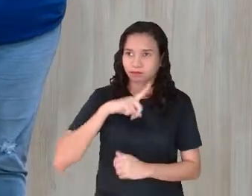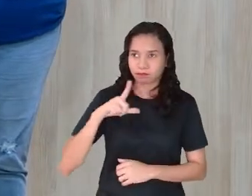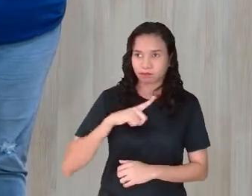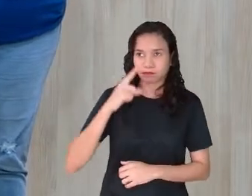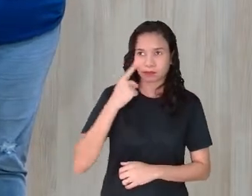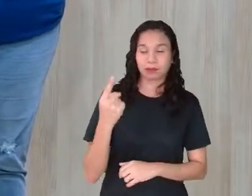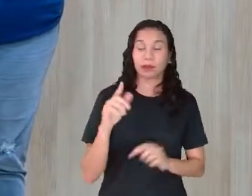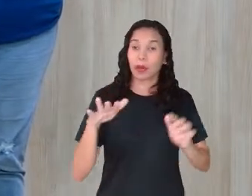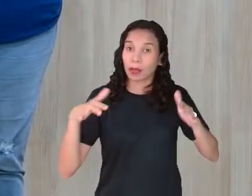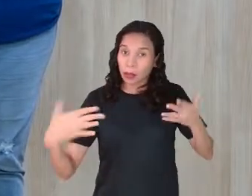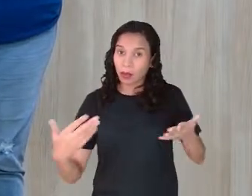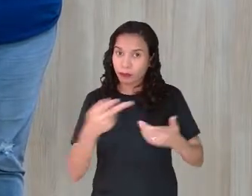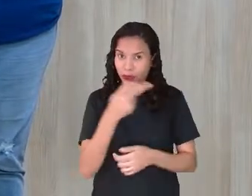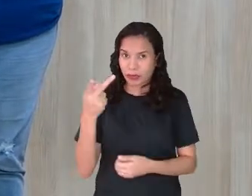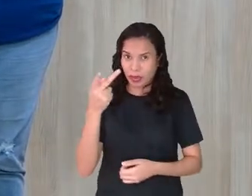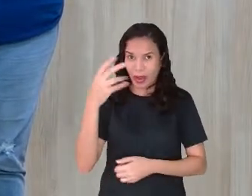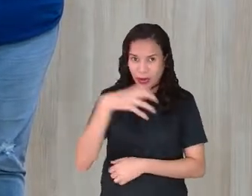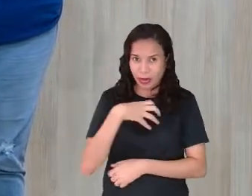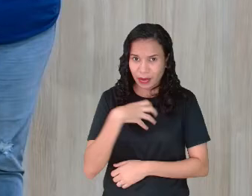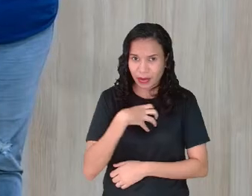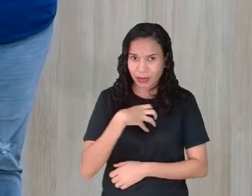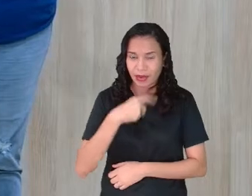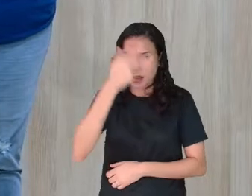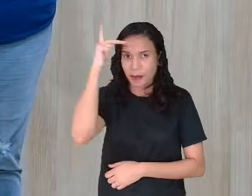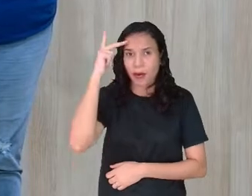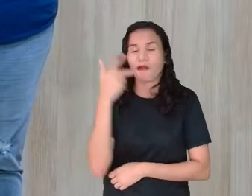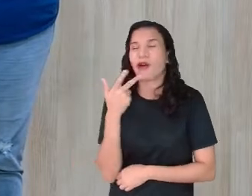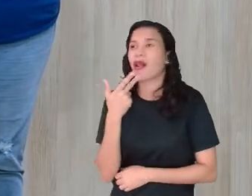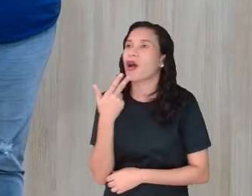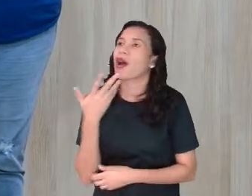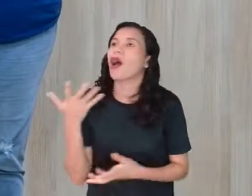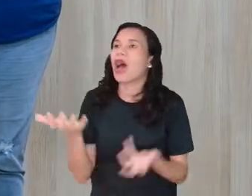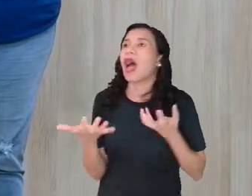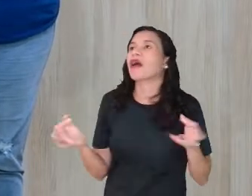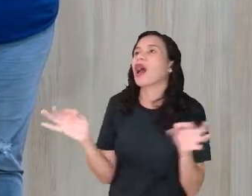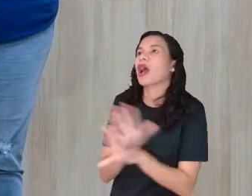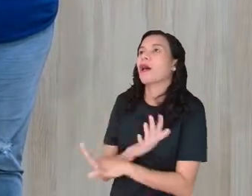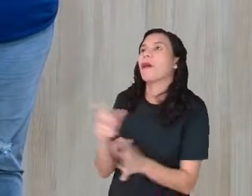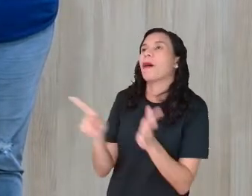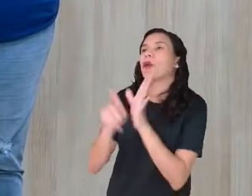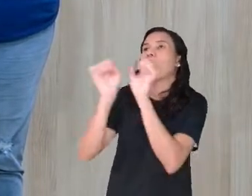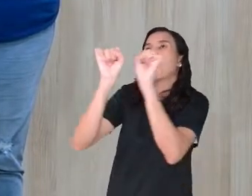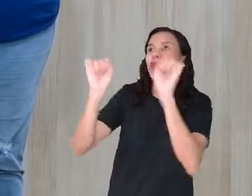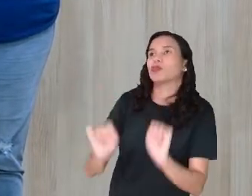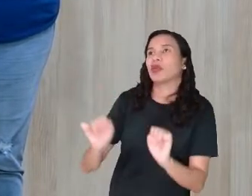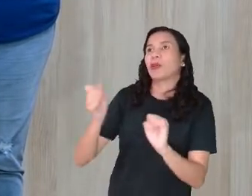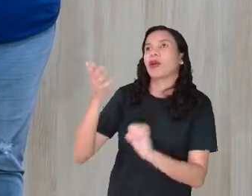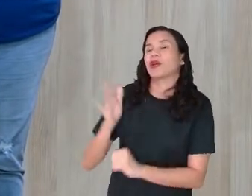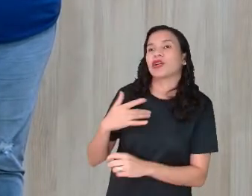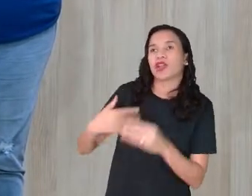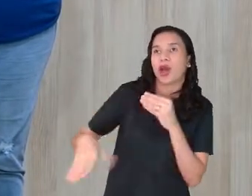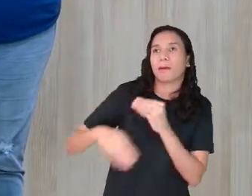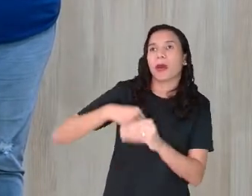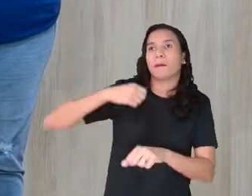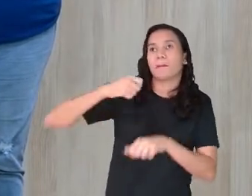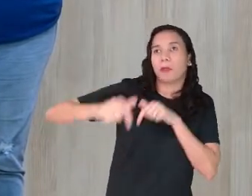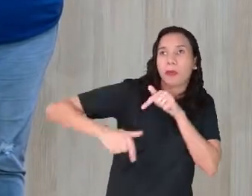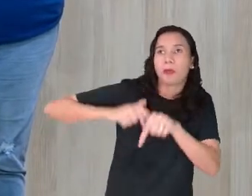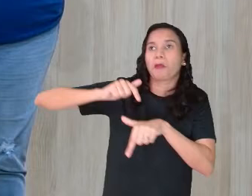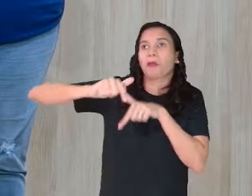Então, vocês acham que alguém vai querer acabar com esse sistema que já está, né, ali